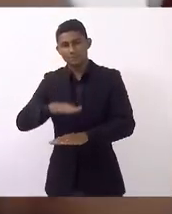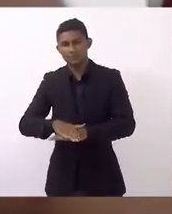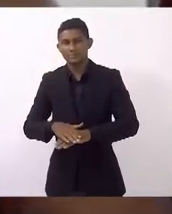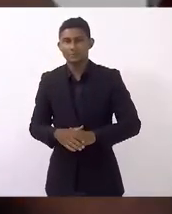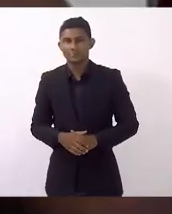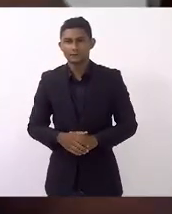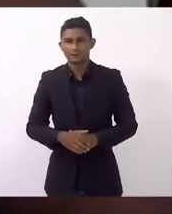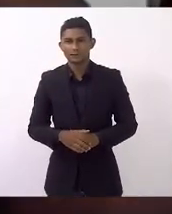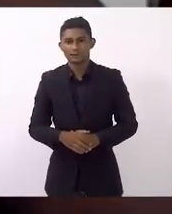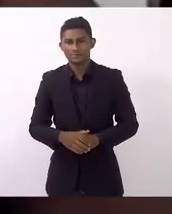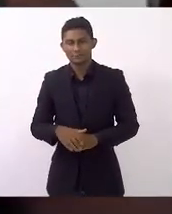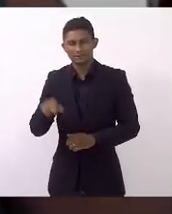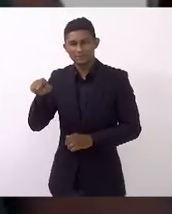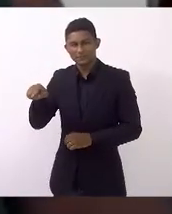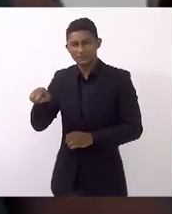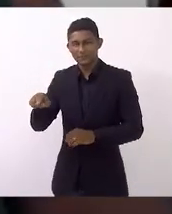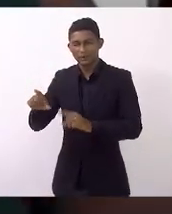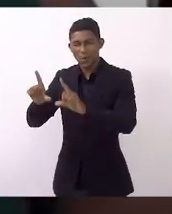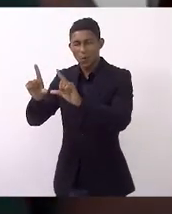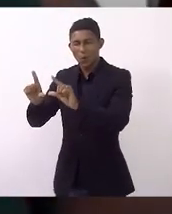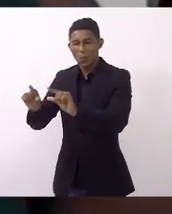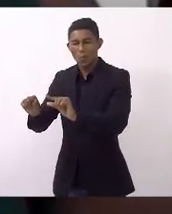abaixar aqui, presidente.